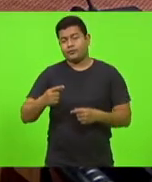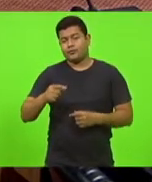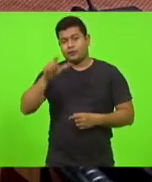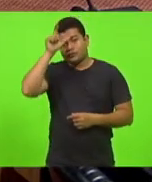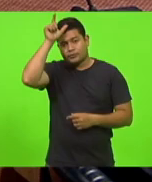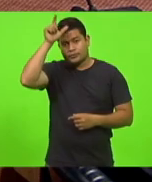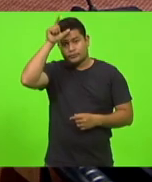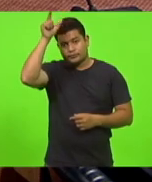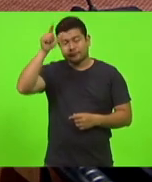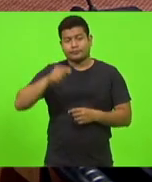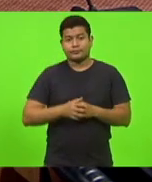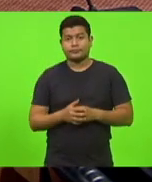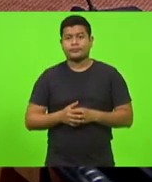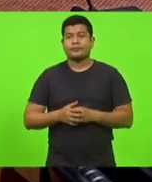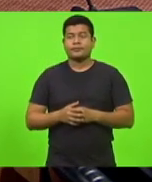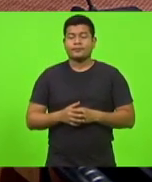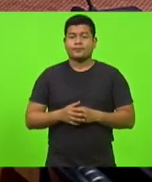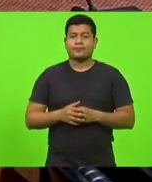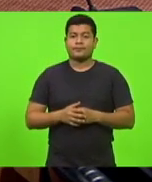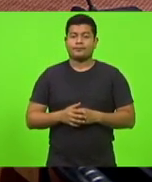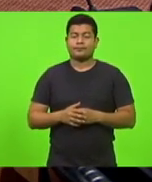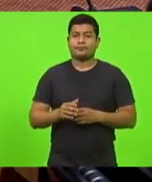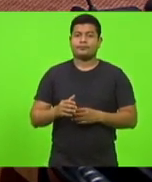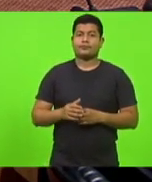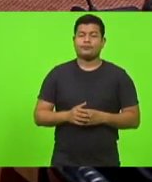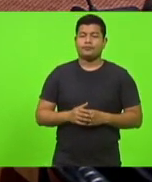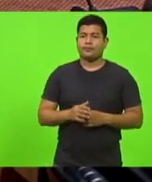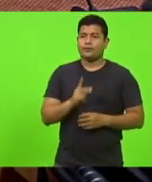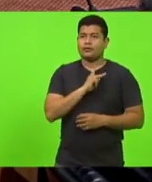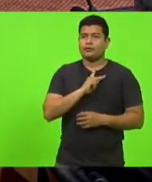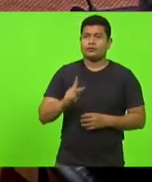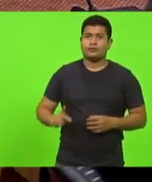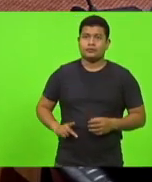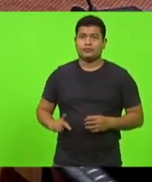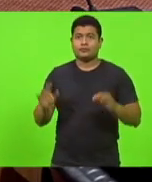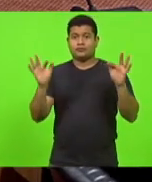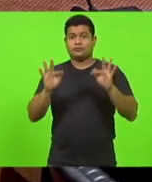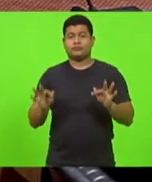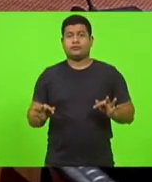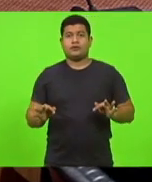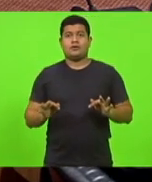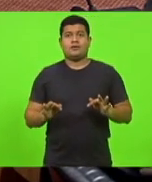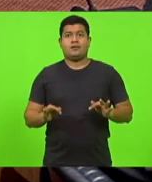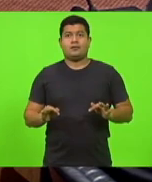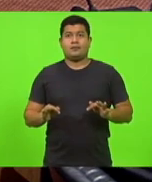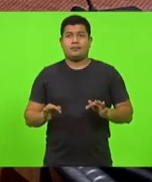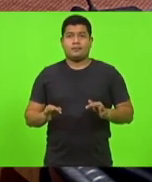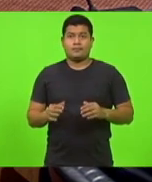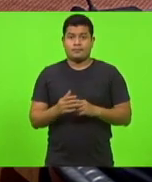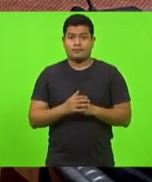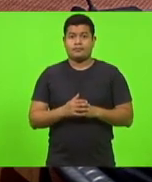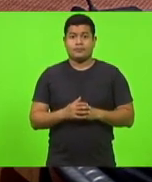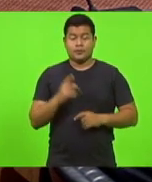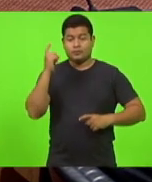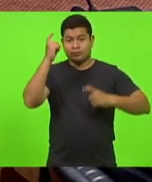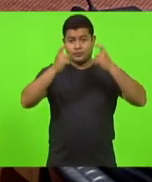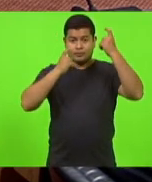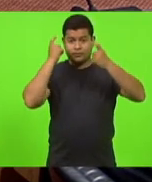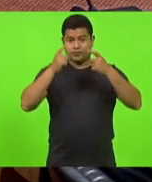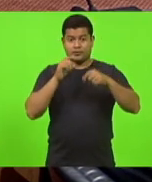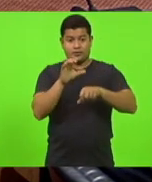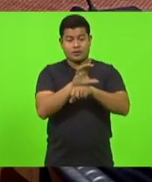Presidente, fico feliz agora que no dia de hoje existe uma real e legítima preocupação com a